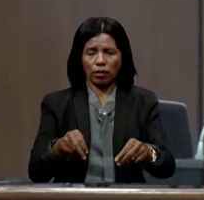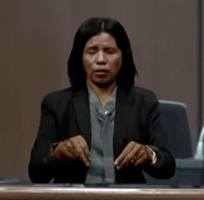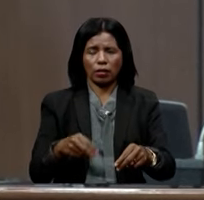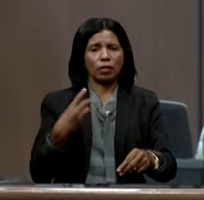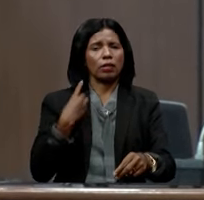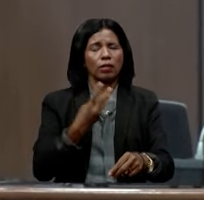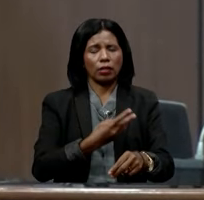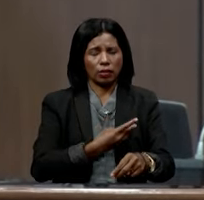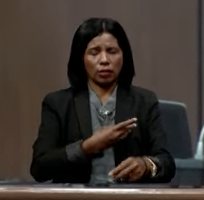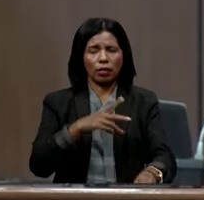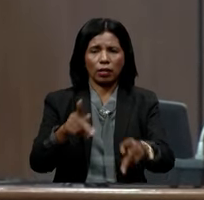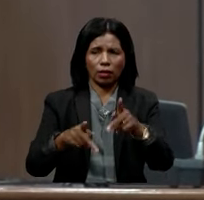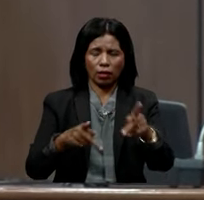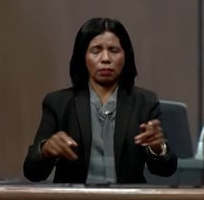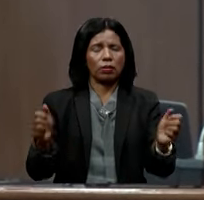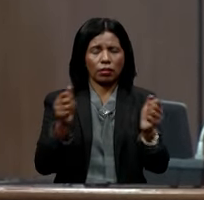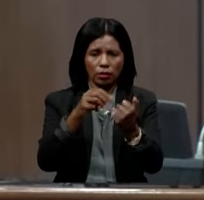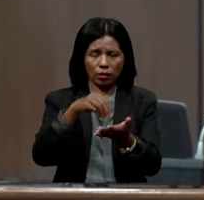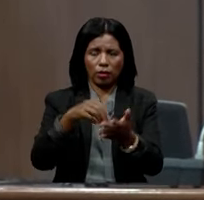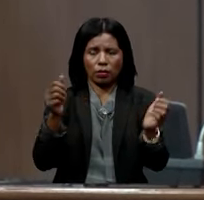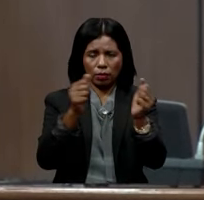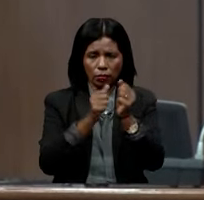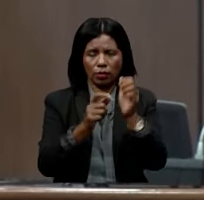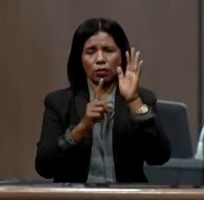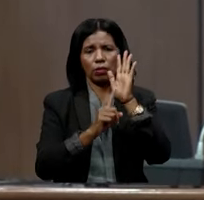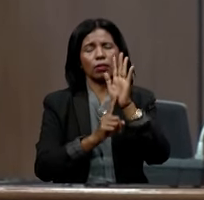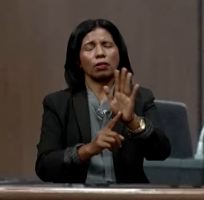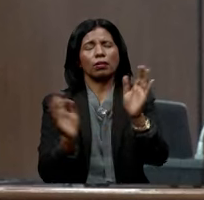o nosso melhor e juntos podemos transformar